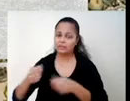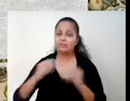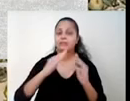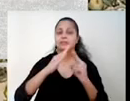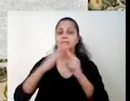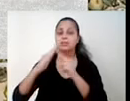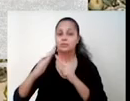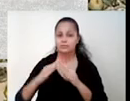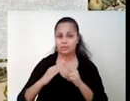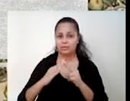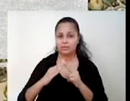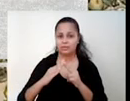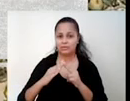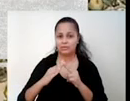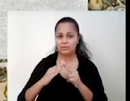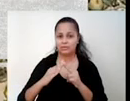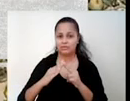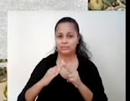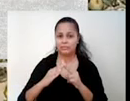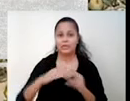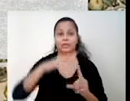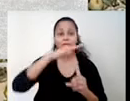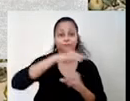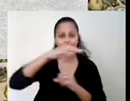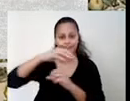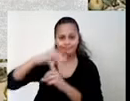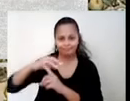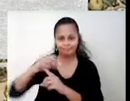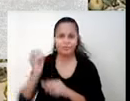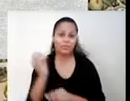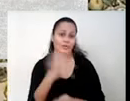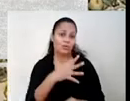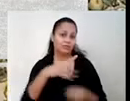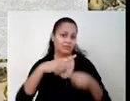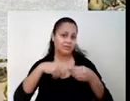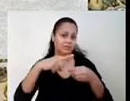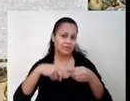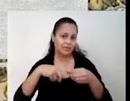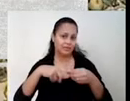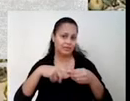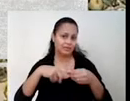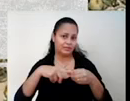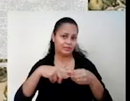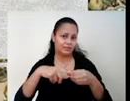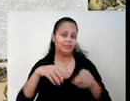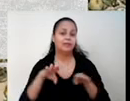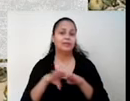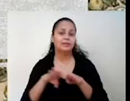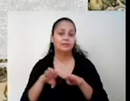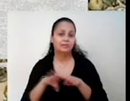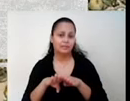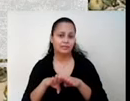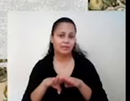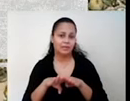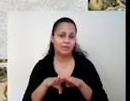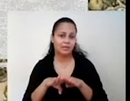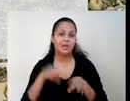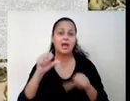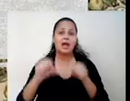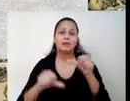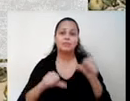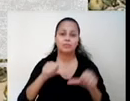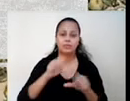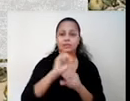urbano. Vimos o surgimento de feiras e de novas cidades. Também começamos a ver sobre as mudanças